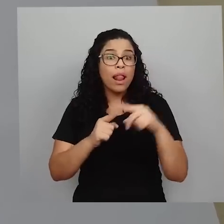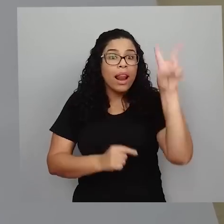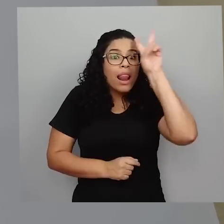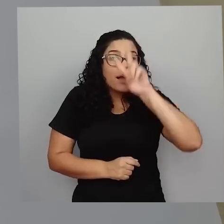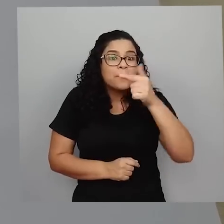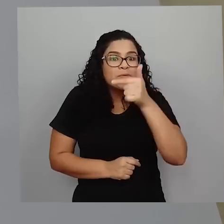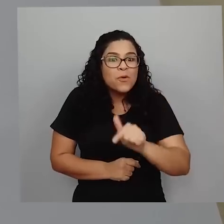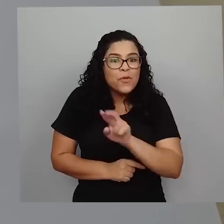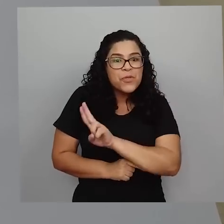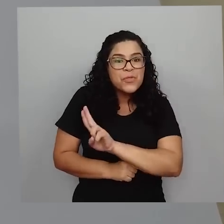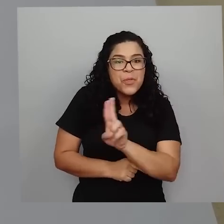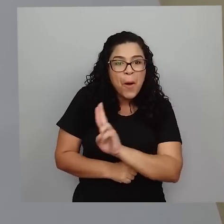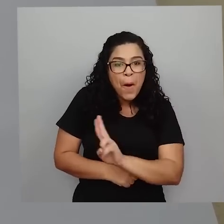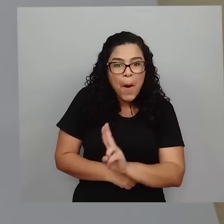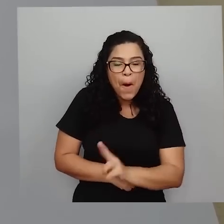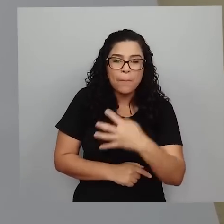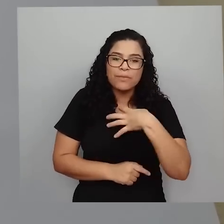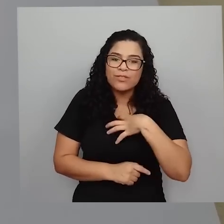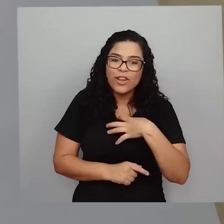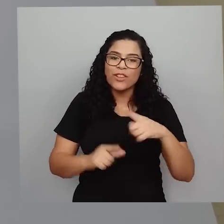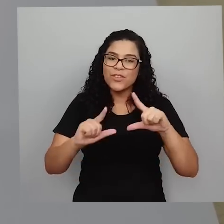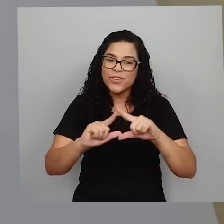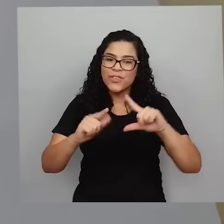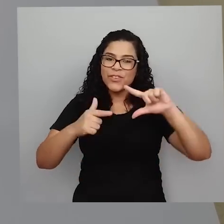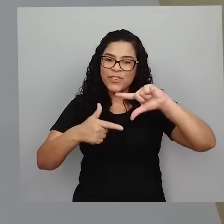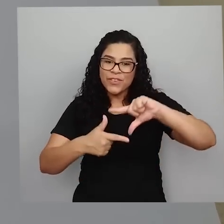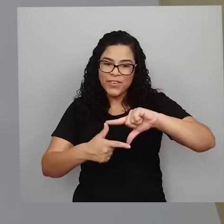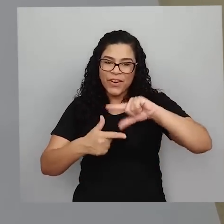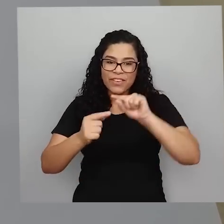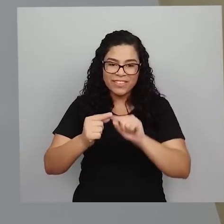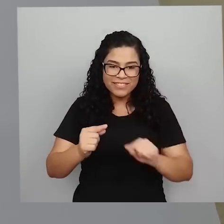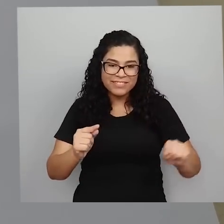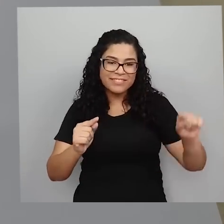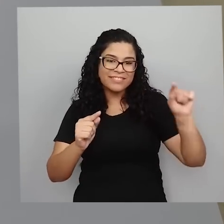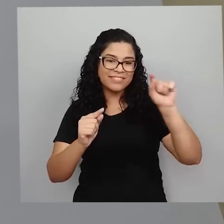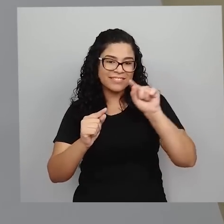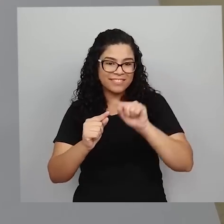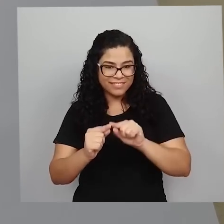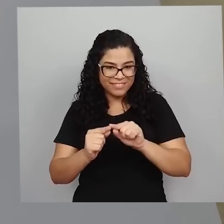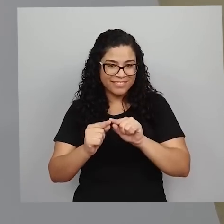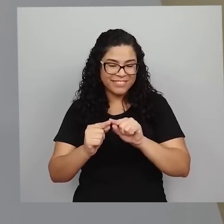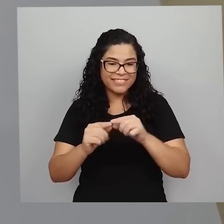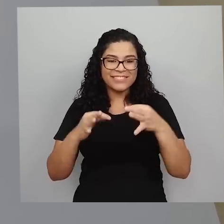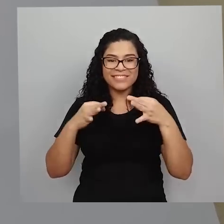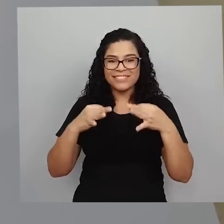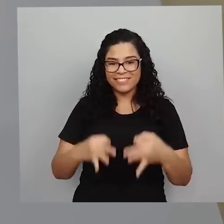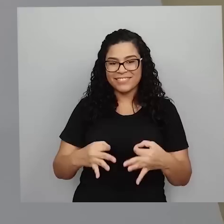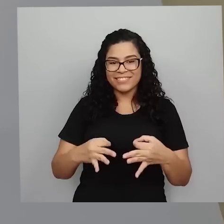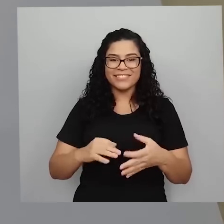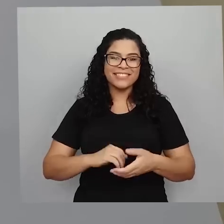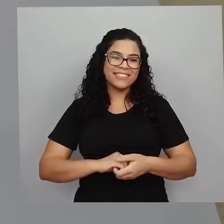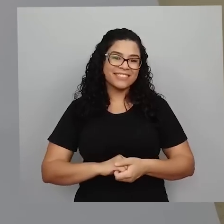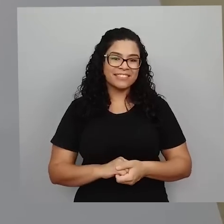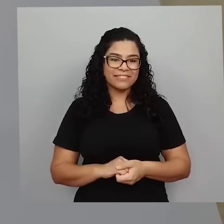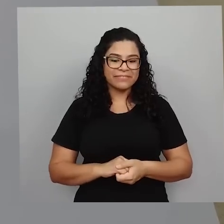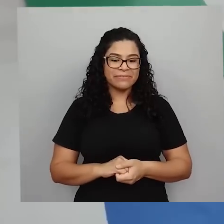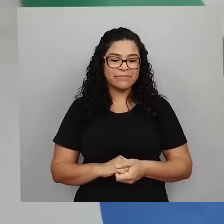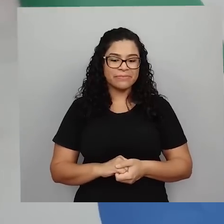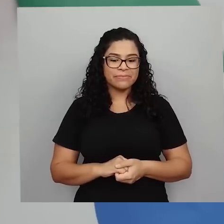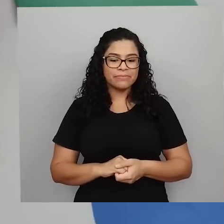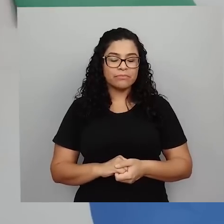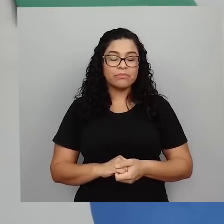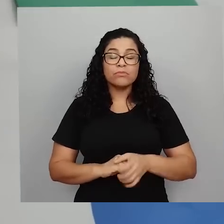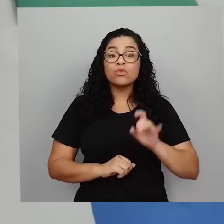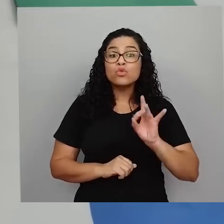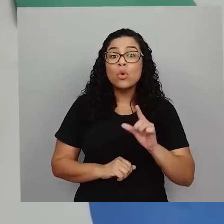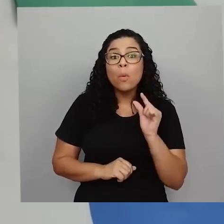relembra os nomes das formas, não é mesmo? Triângulo, círculo, quadrado, retângulo. Coloca